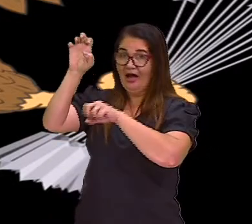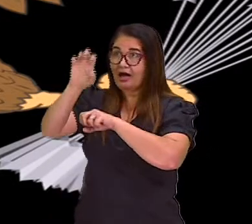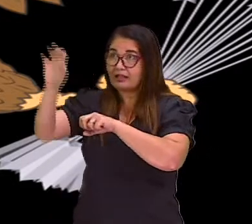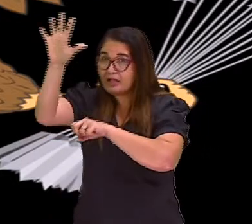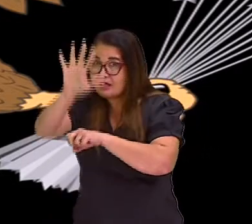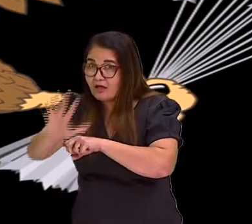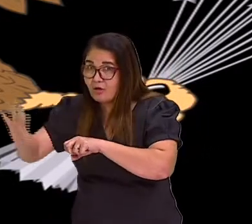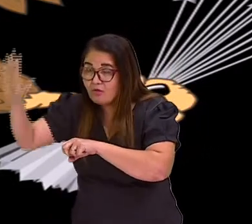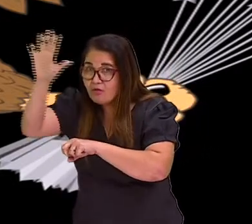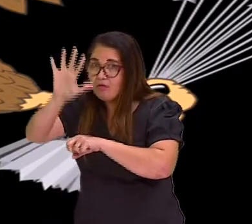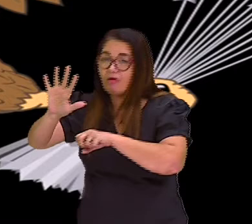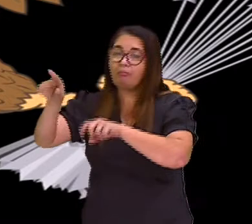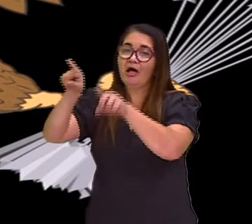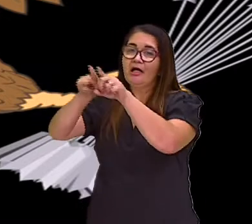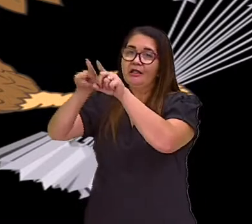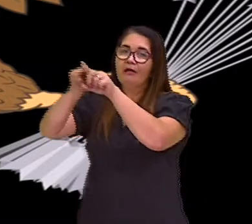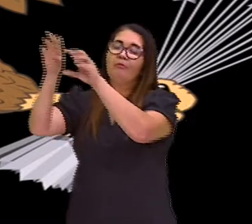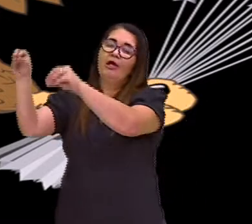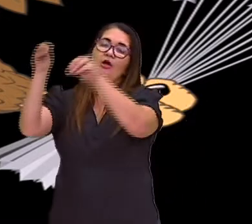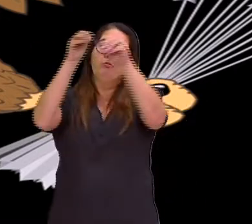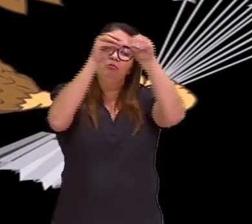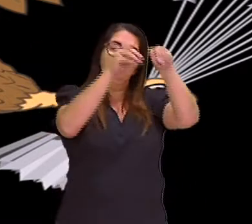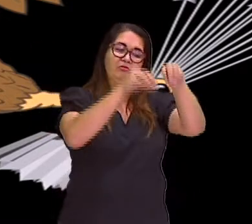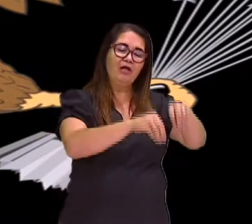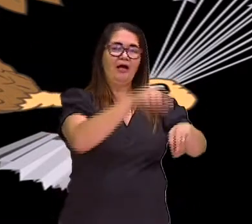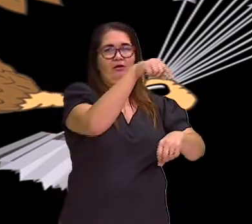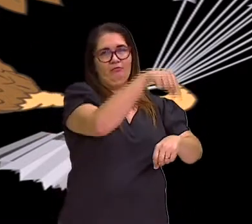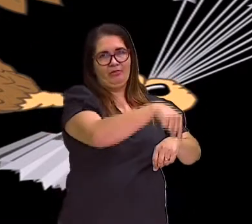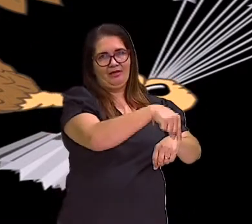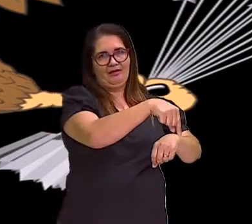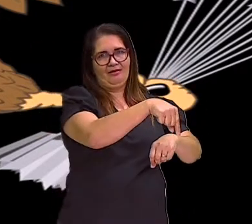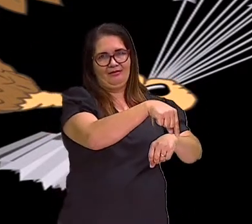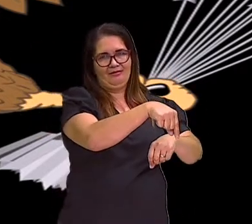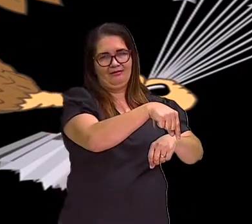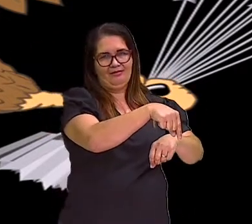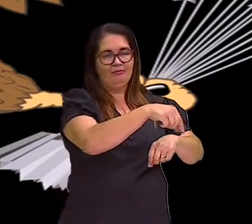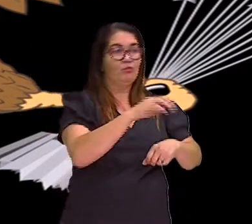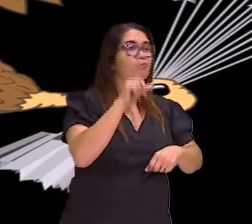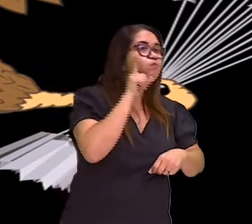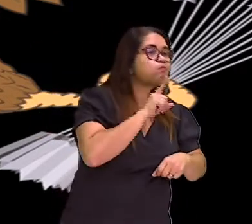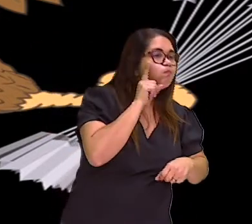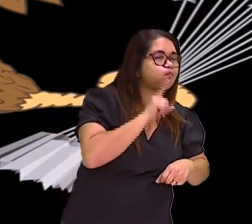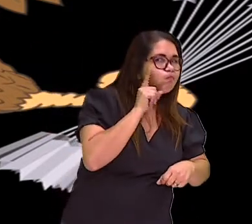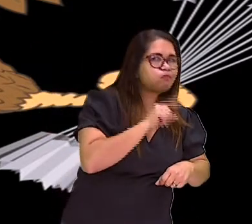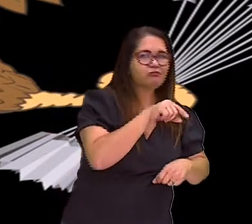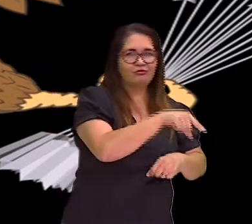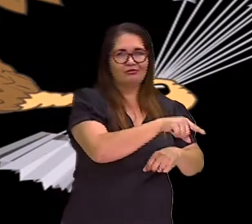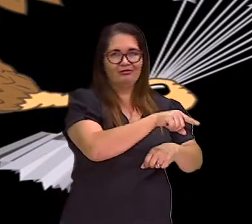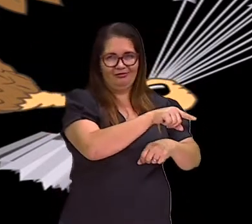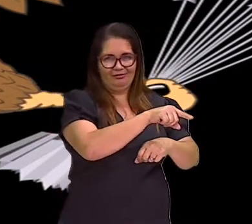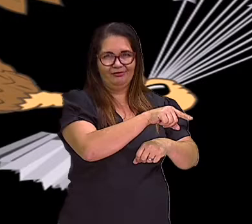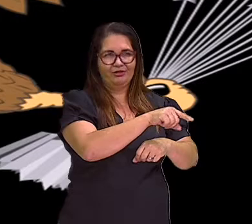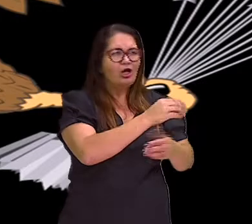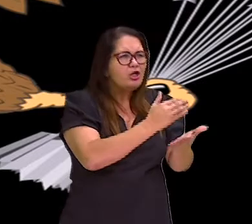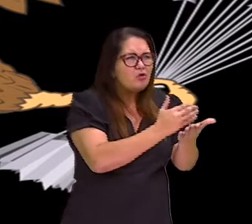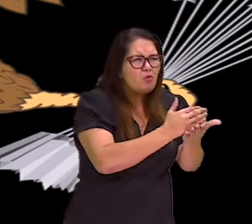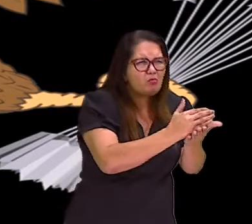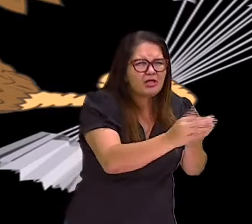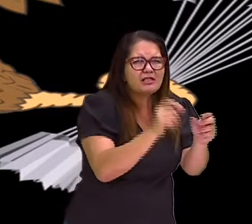de razões e criaram colônias com diferentes estruturas